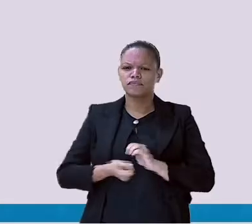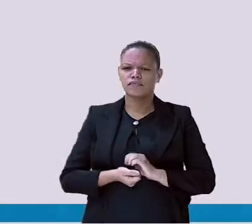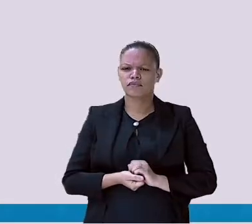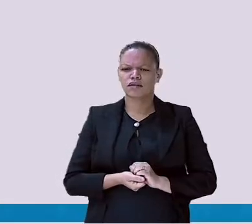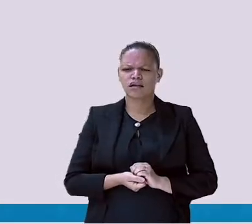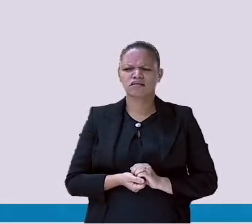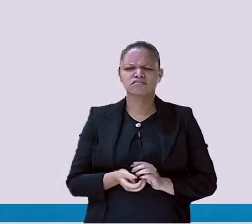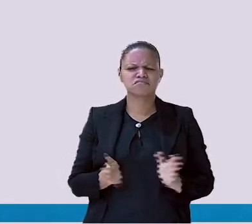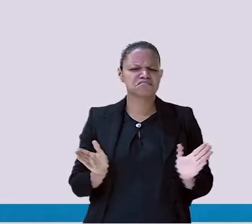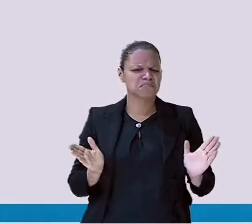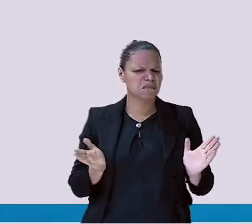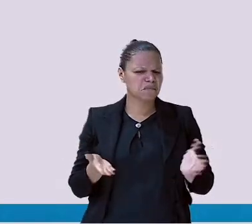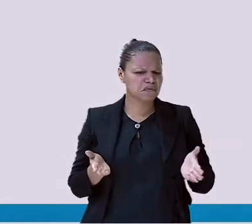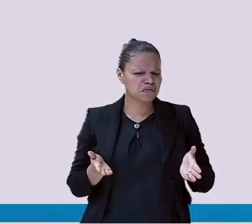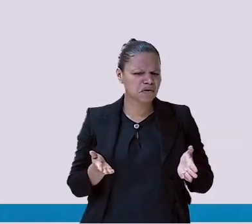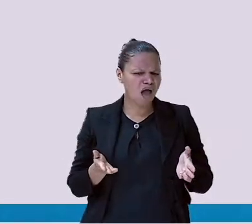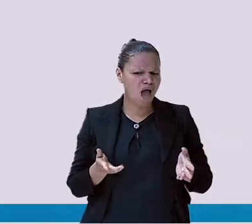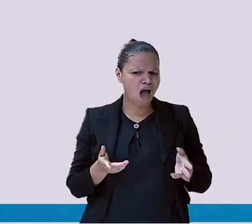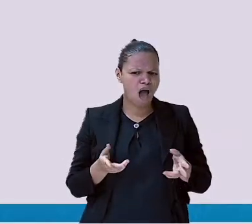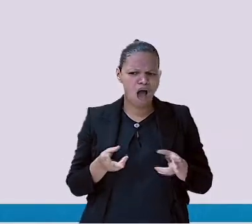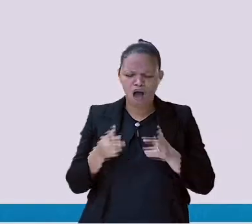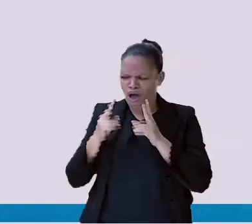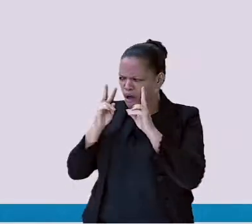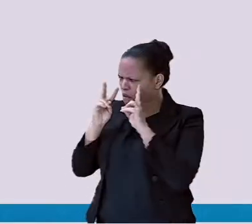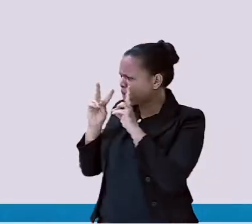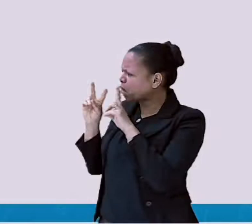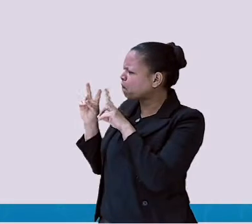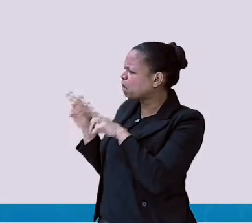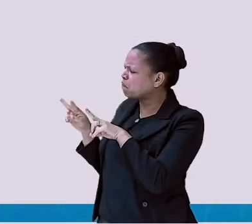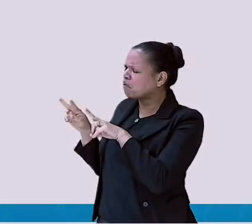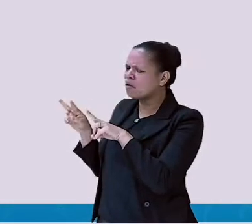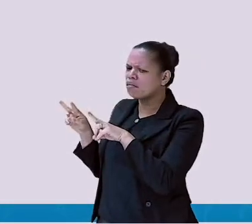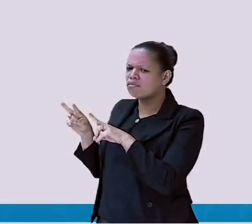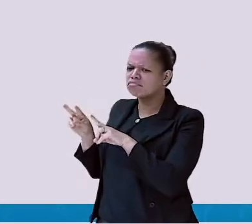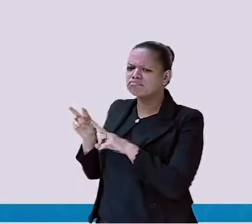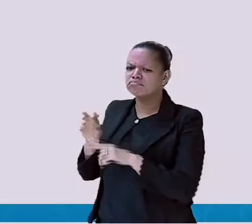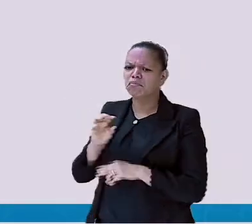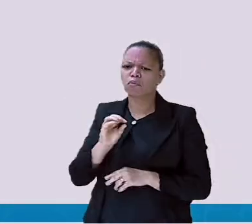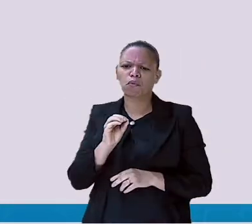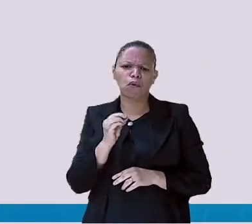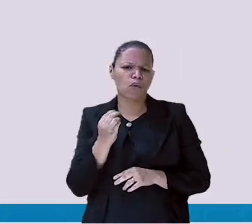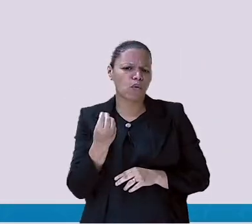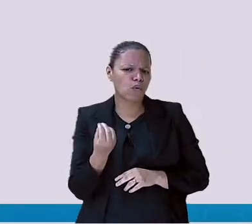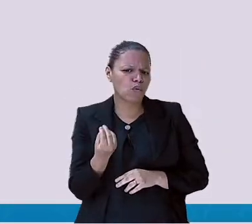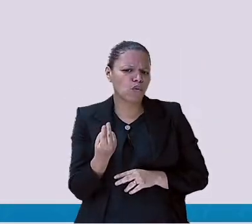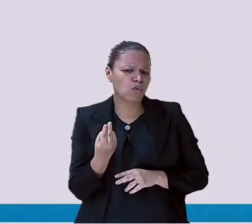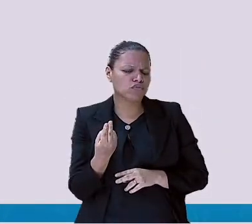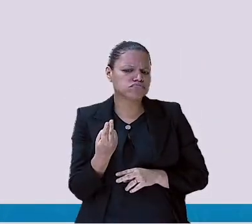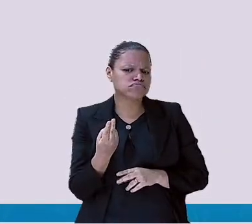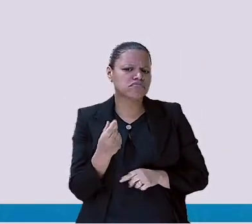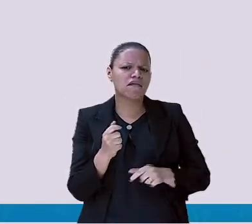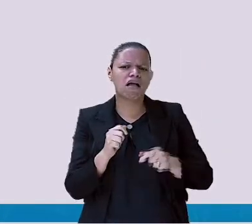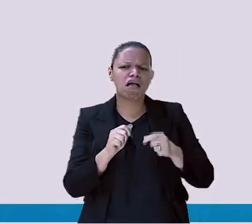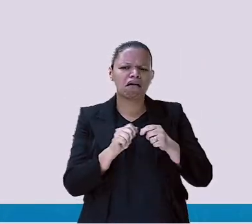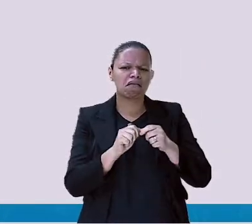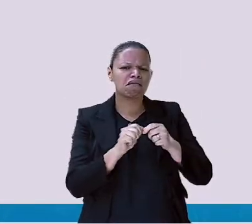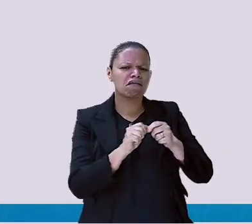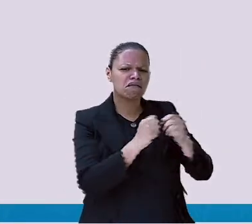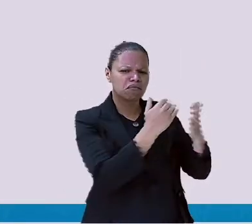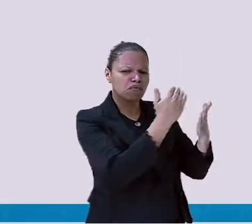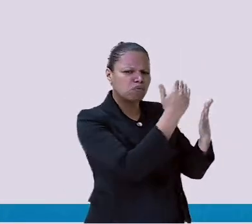Você já viu ou já segurou uma tabela? Na sua